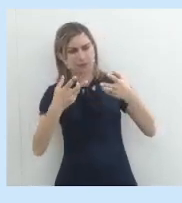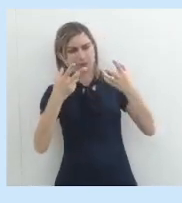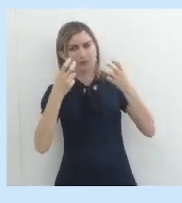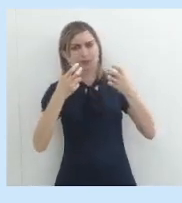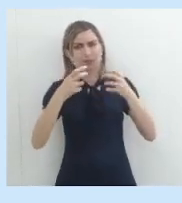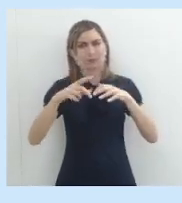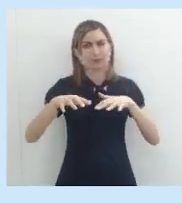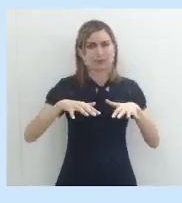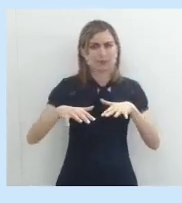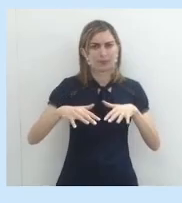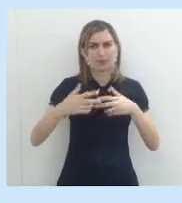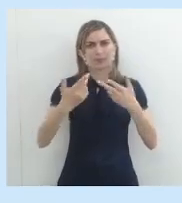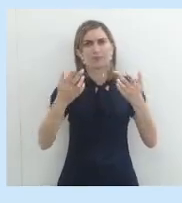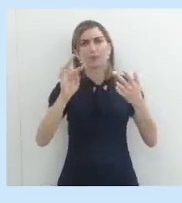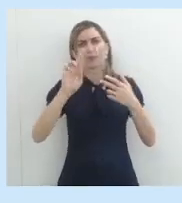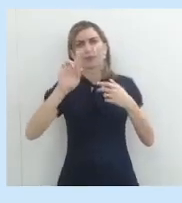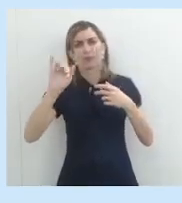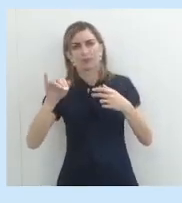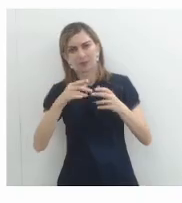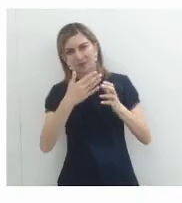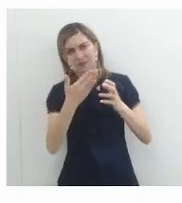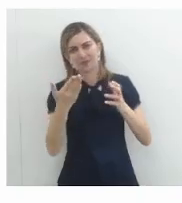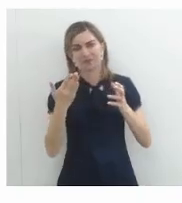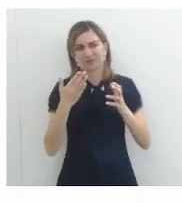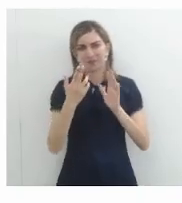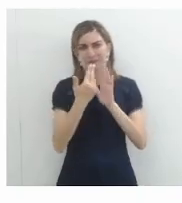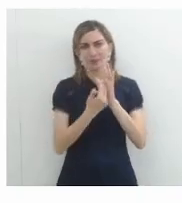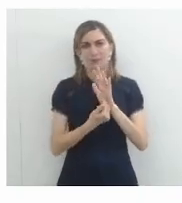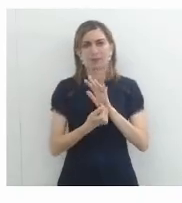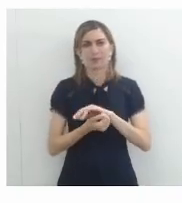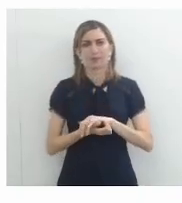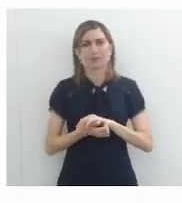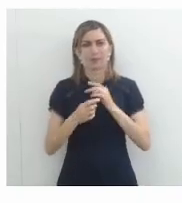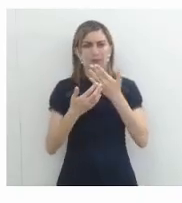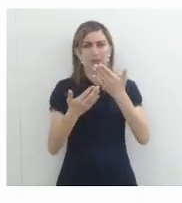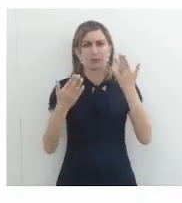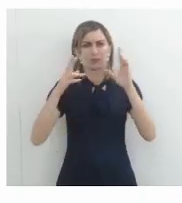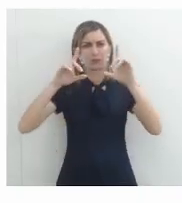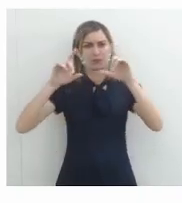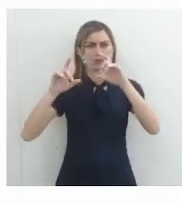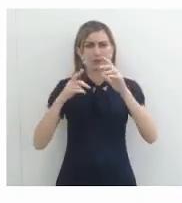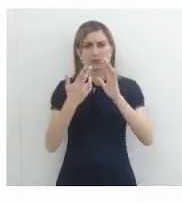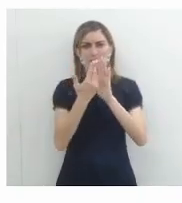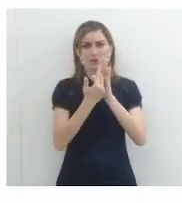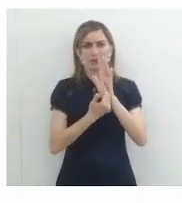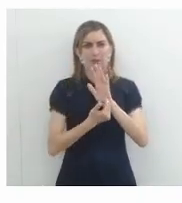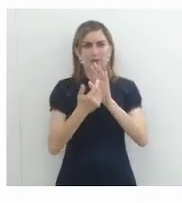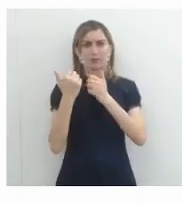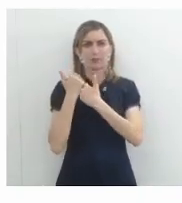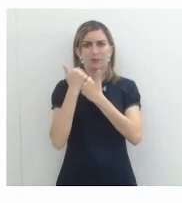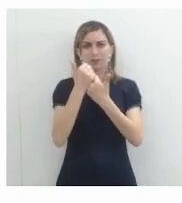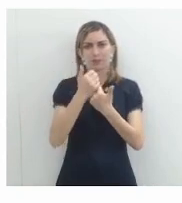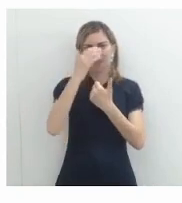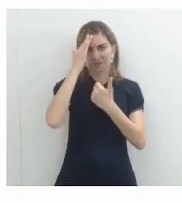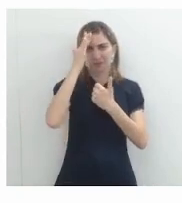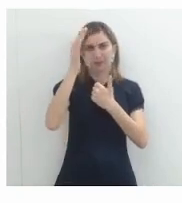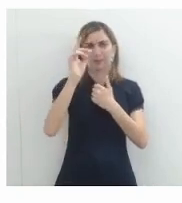de tridimensionalidade, certo? As gravuras representam principalmente